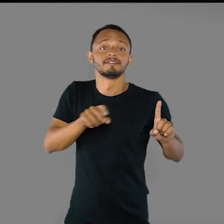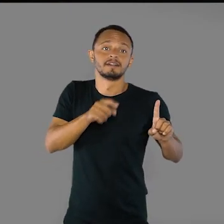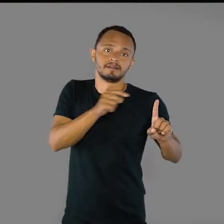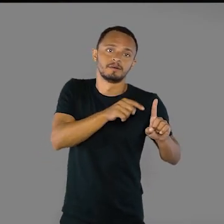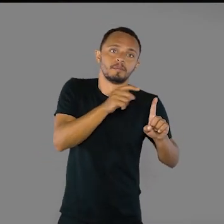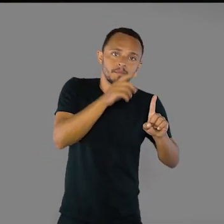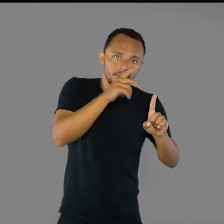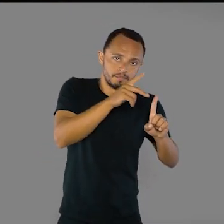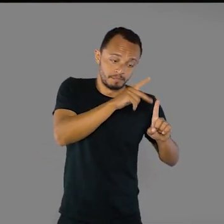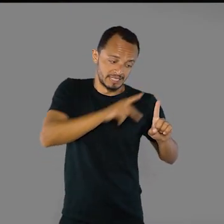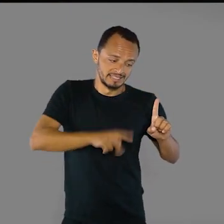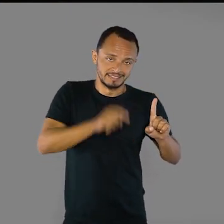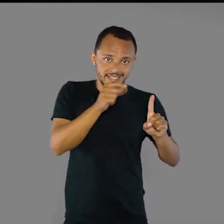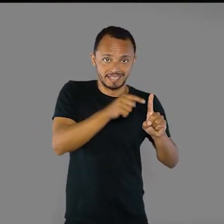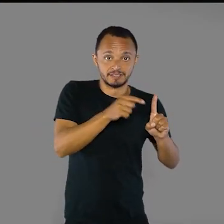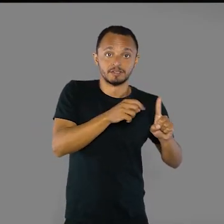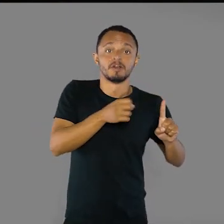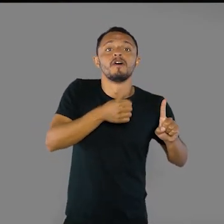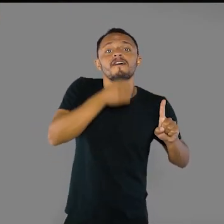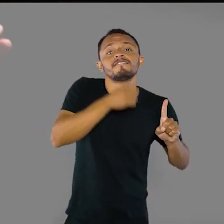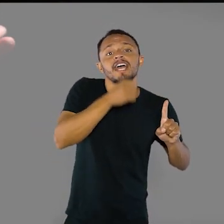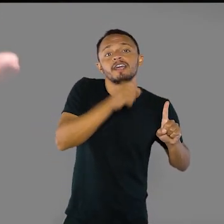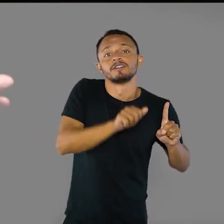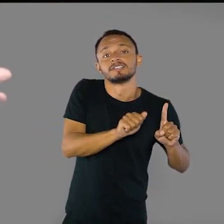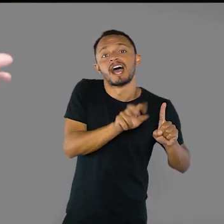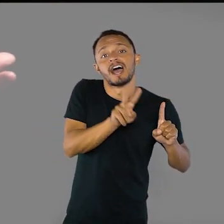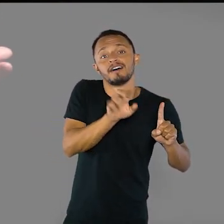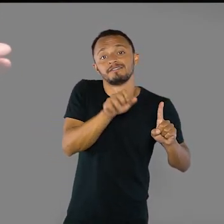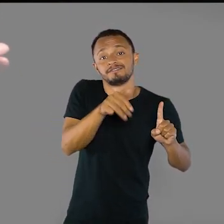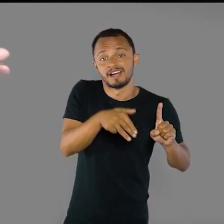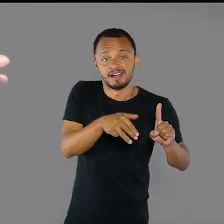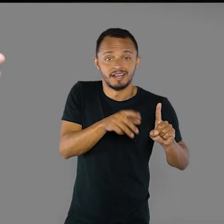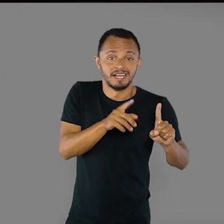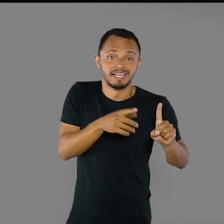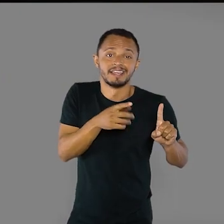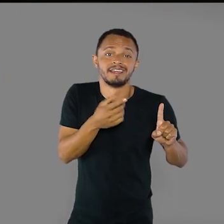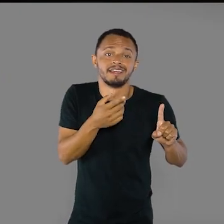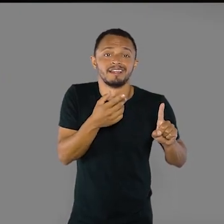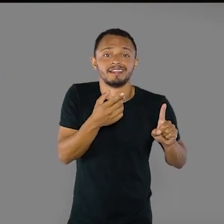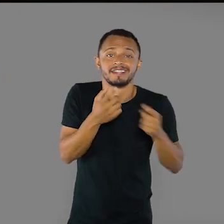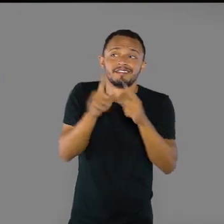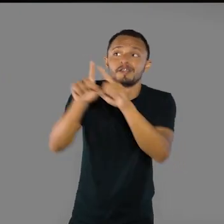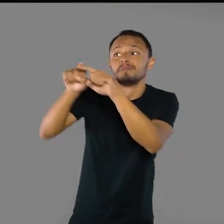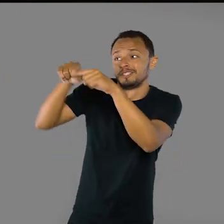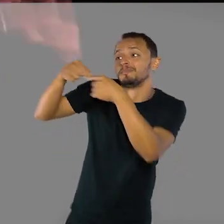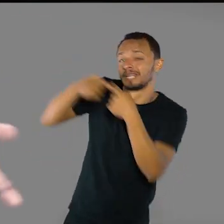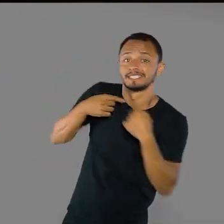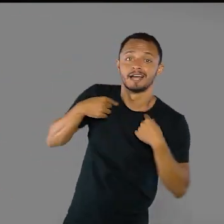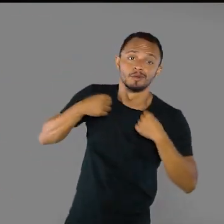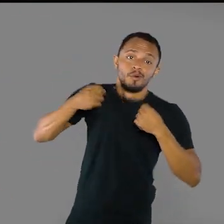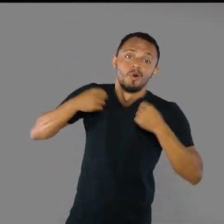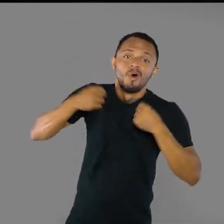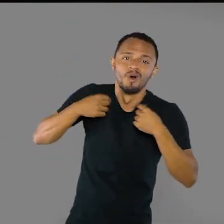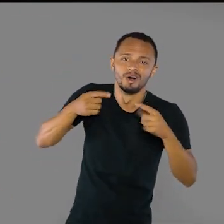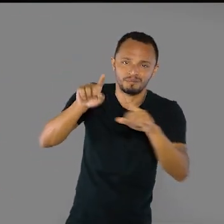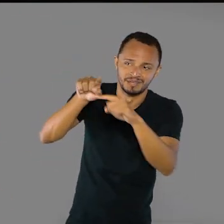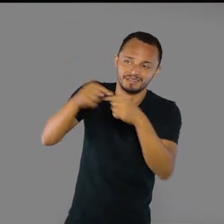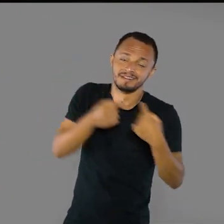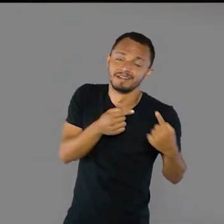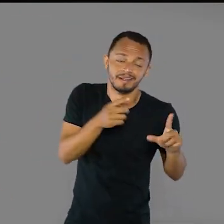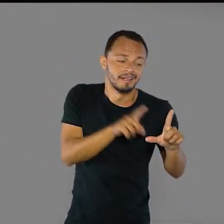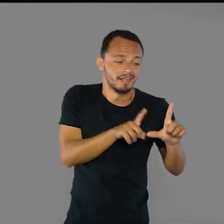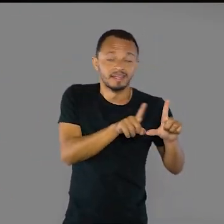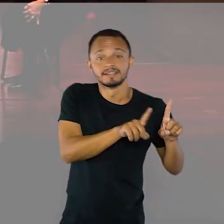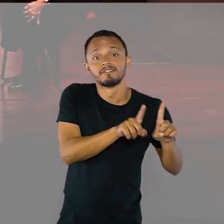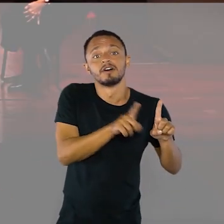Havan, com aquela roupa que deve ter desconcertado ao presidente de Portugal. Então, essa é uma história aberta e uma ótima